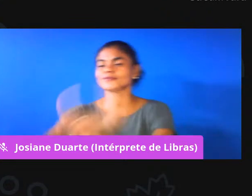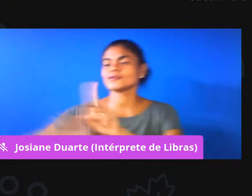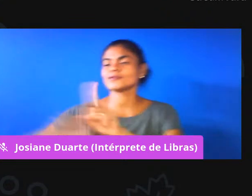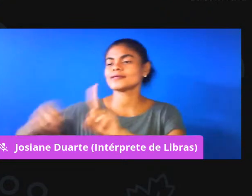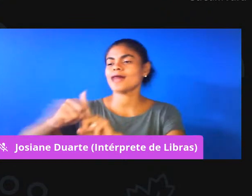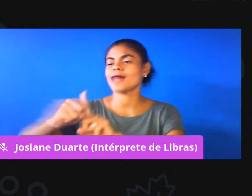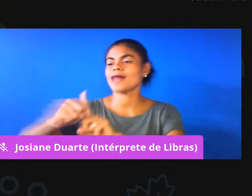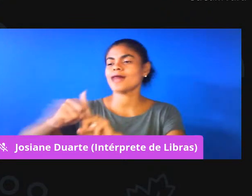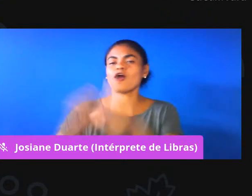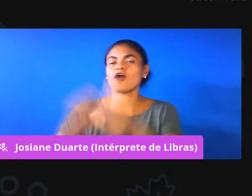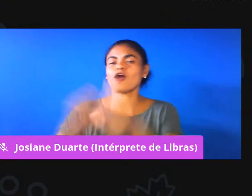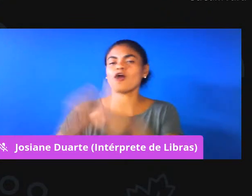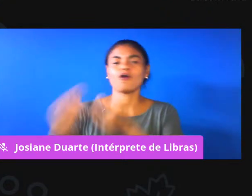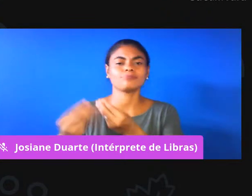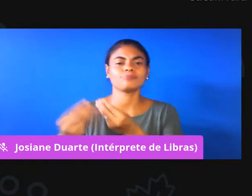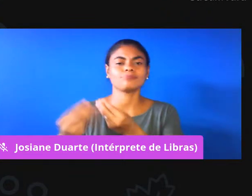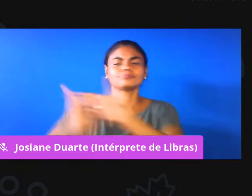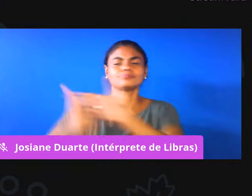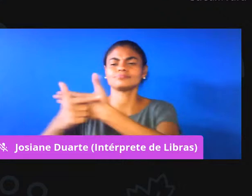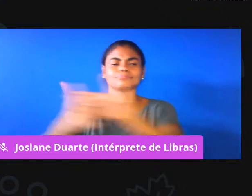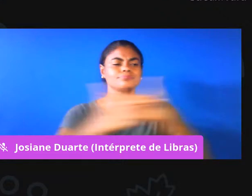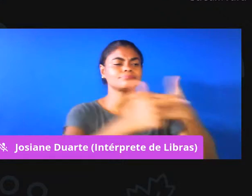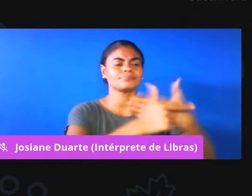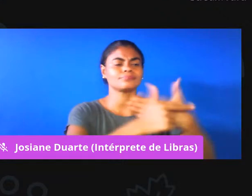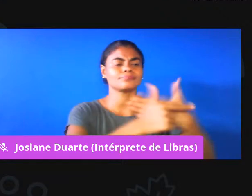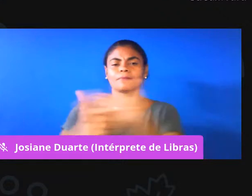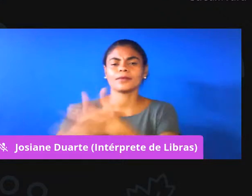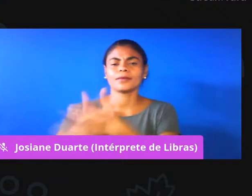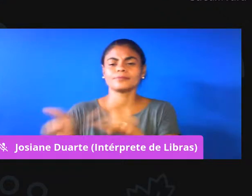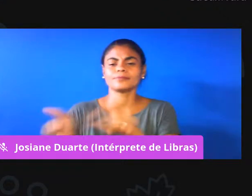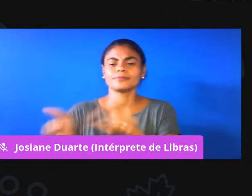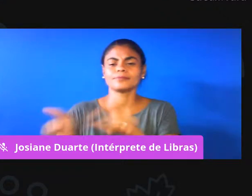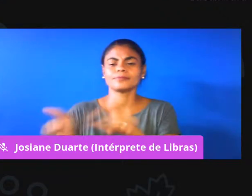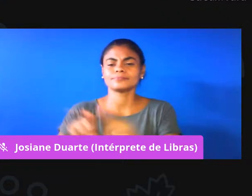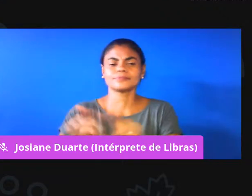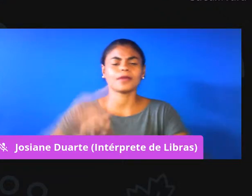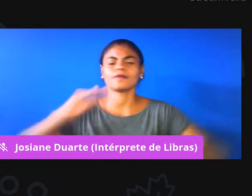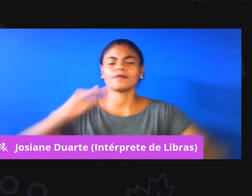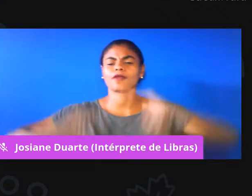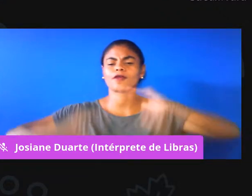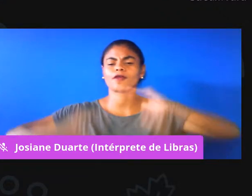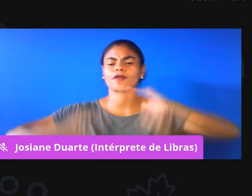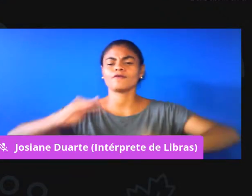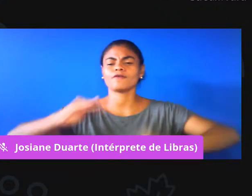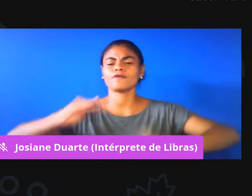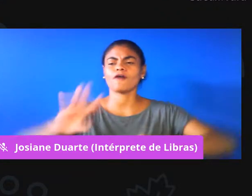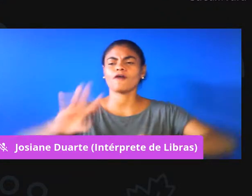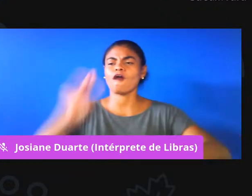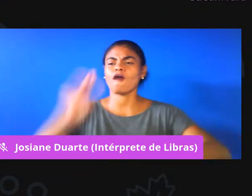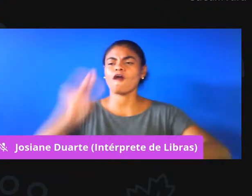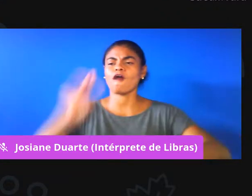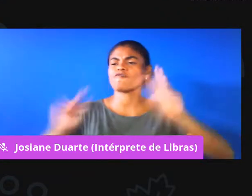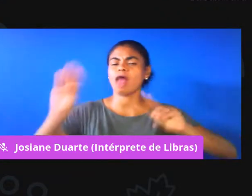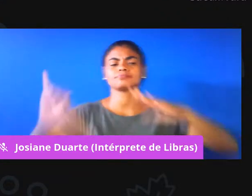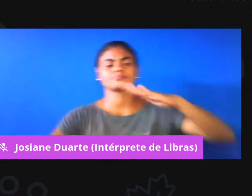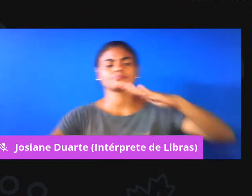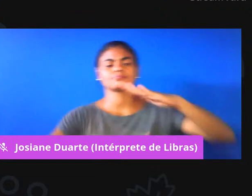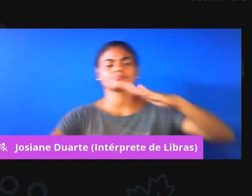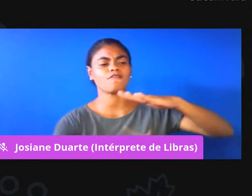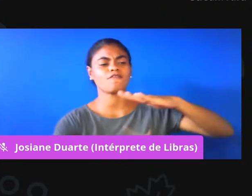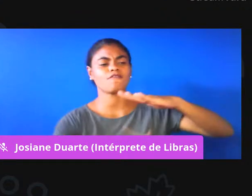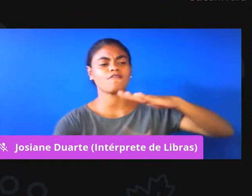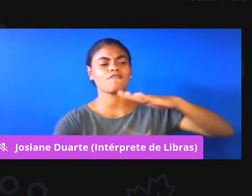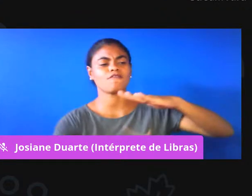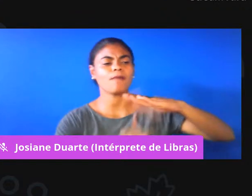os níveis ou registros de fala, que vão desde o nível mais informal da modalidade falada ao mais formal da